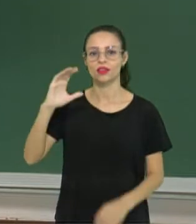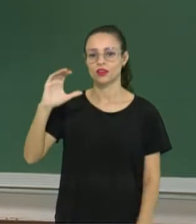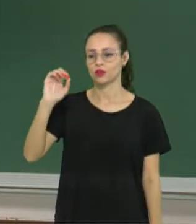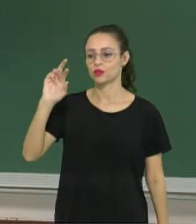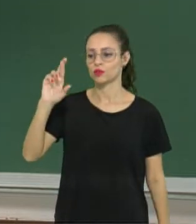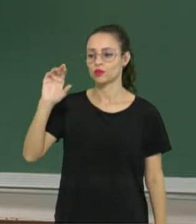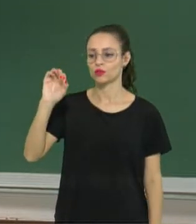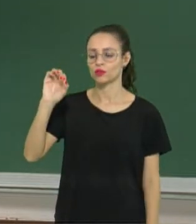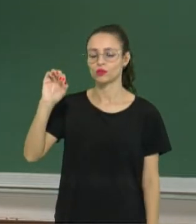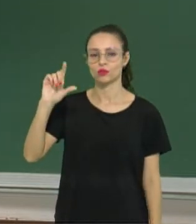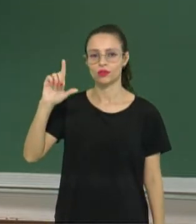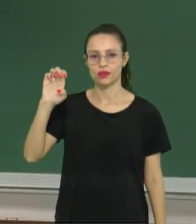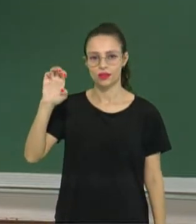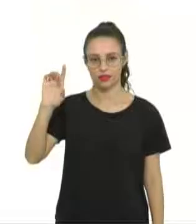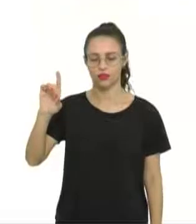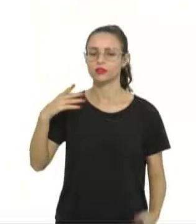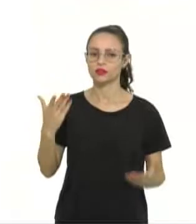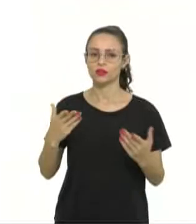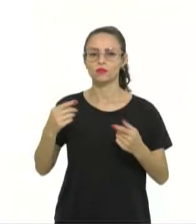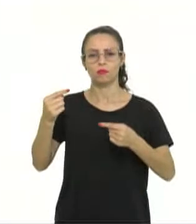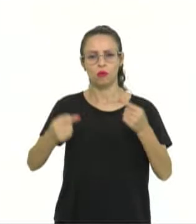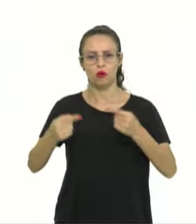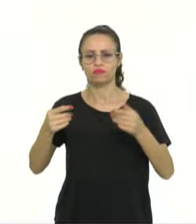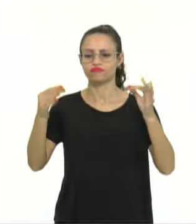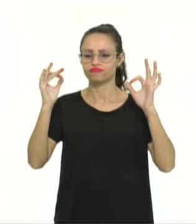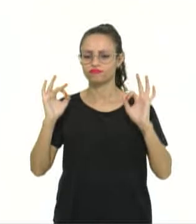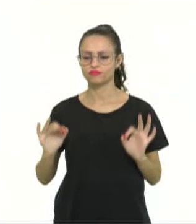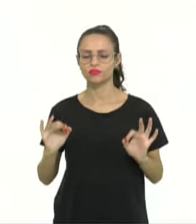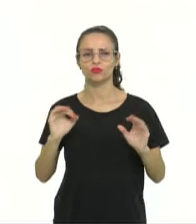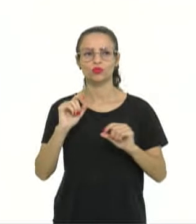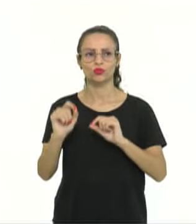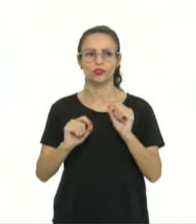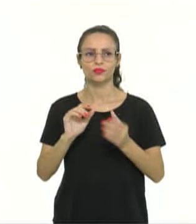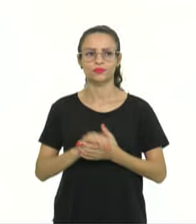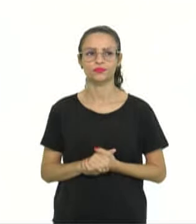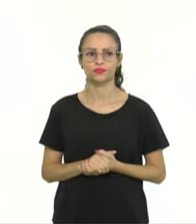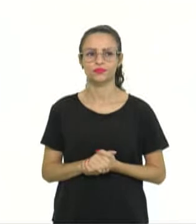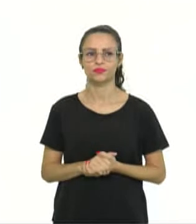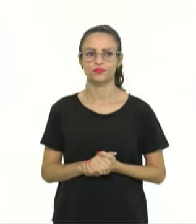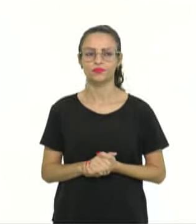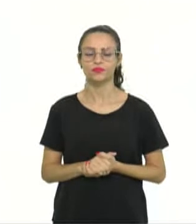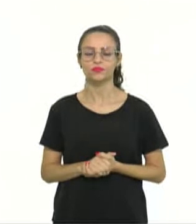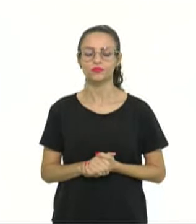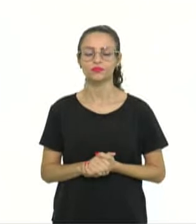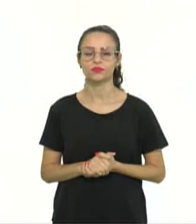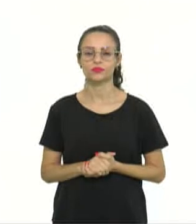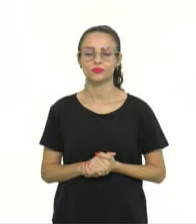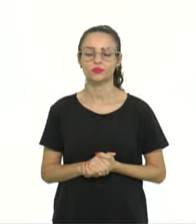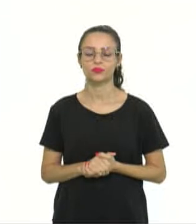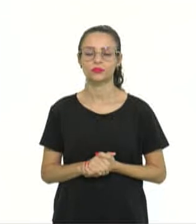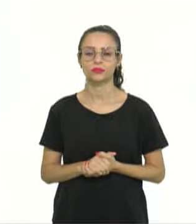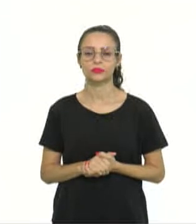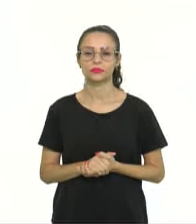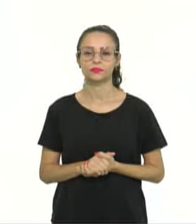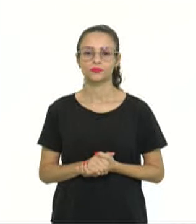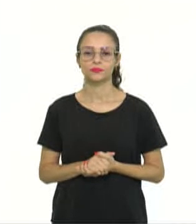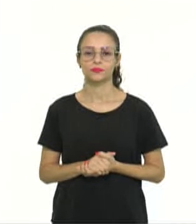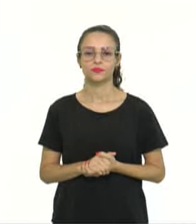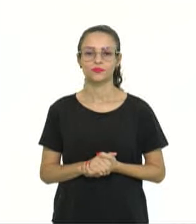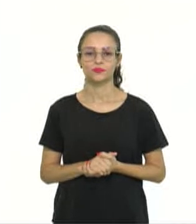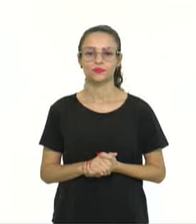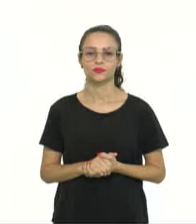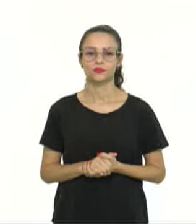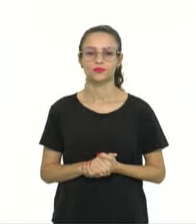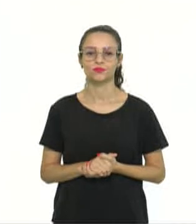termos politicamente corretos, ou politically correct terms, are used to avoid offenses. The term colored was